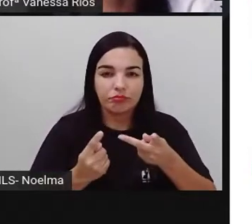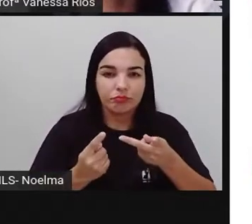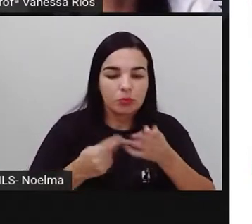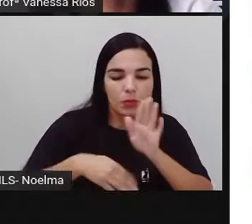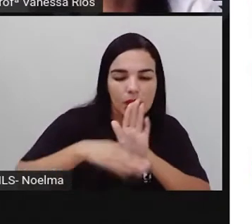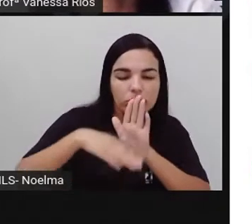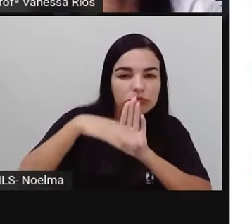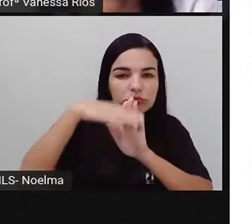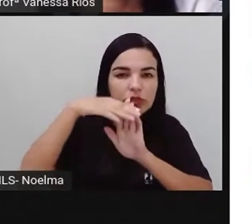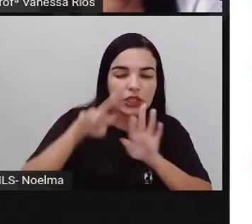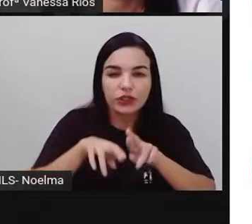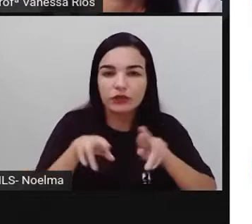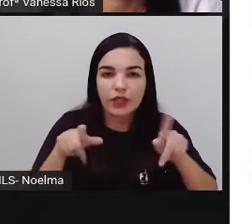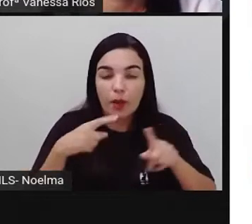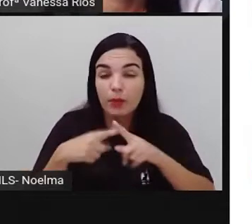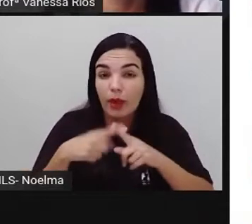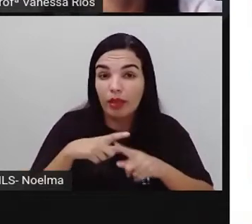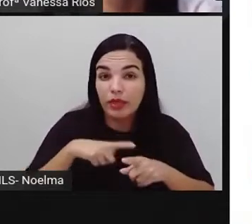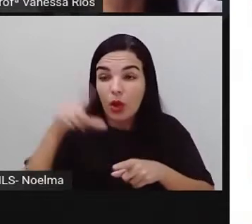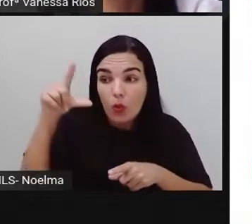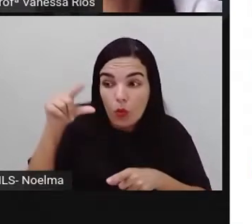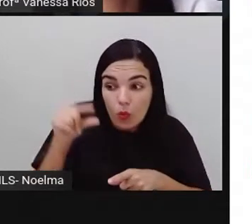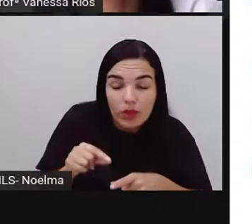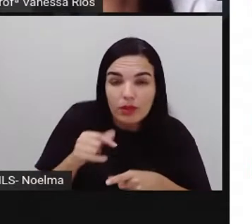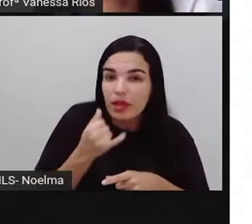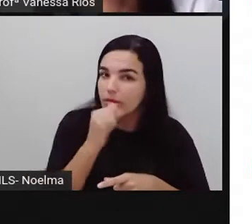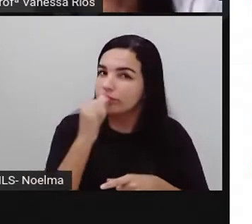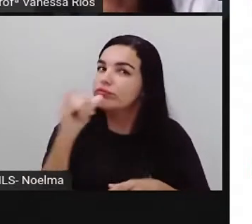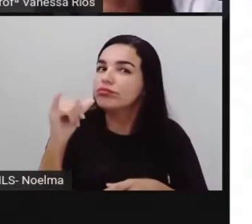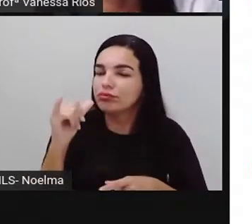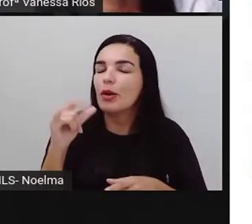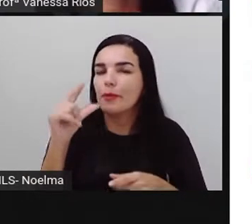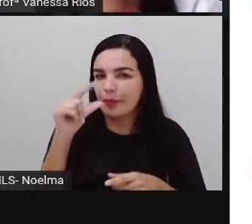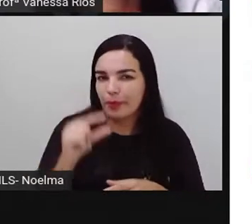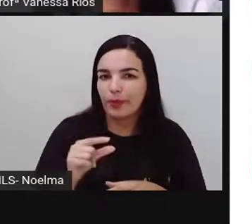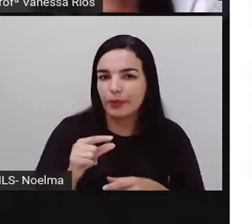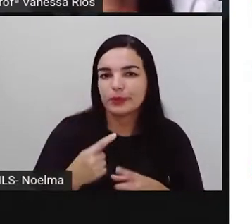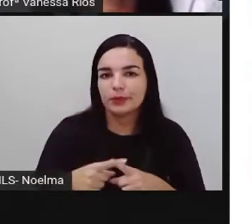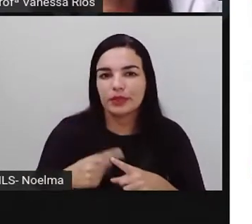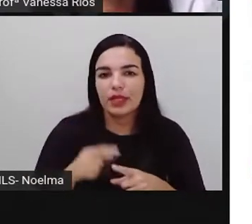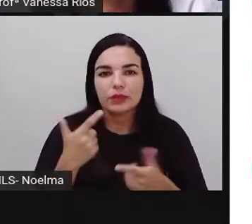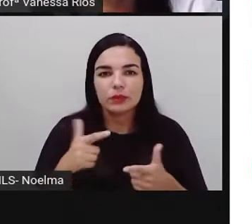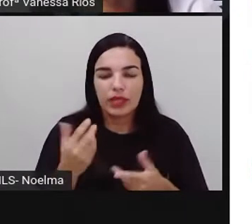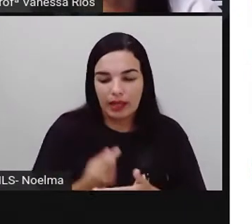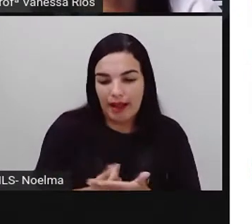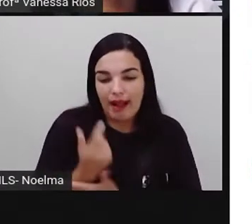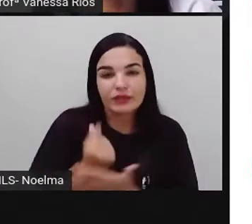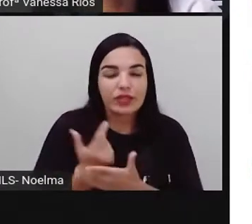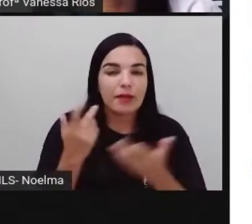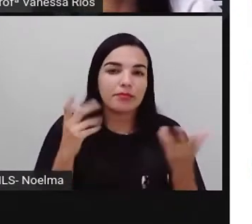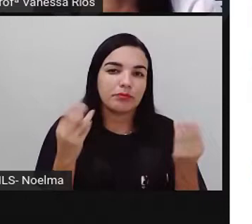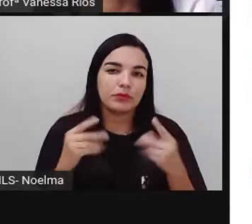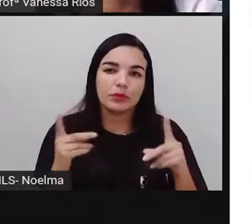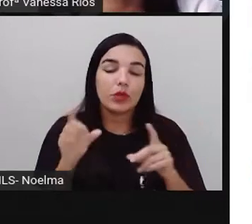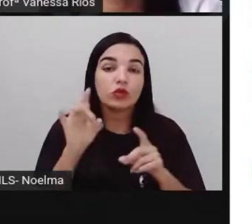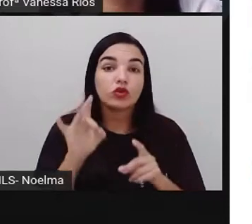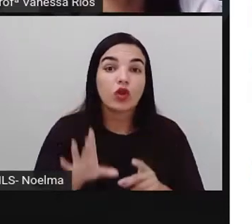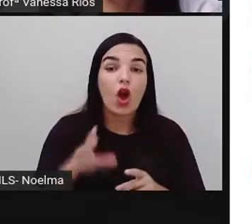fazendo com que o consumo de energia diminua, porque elas produzem apenas a